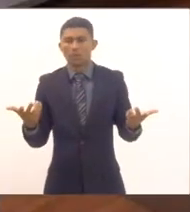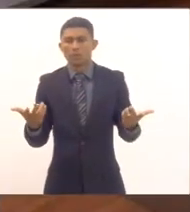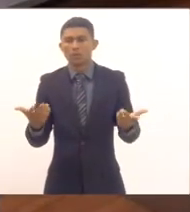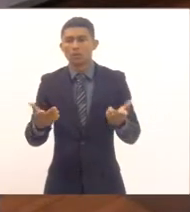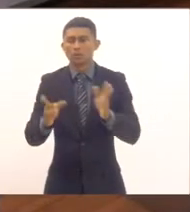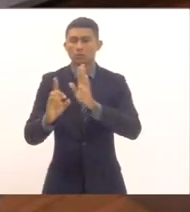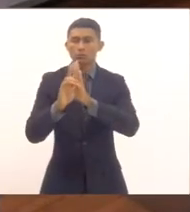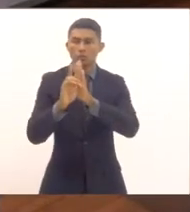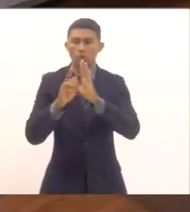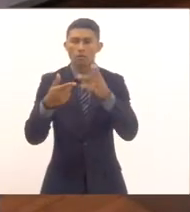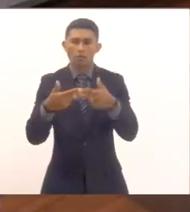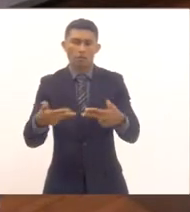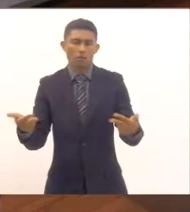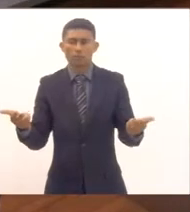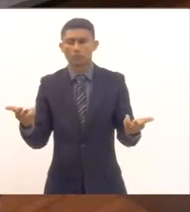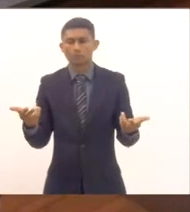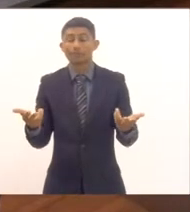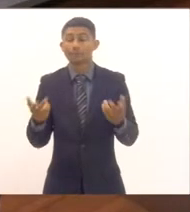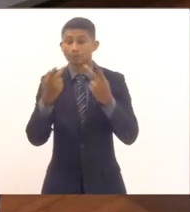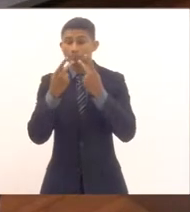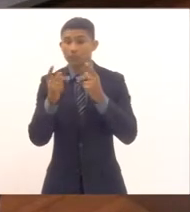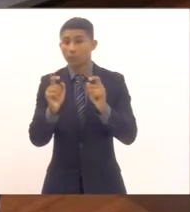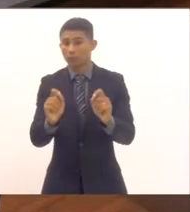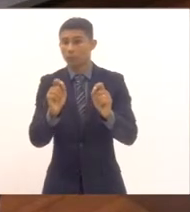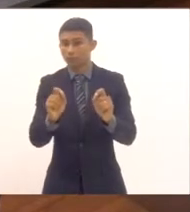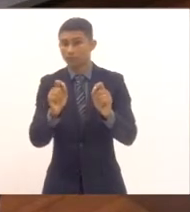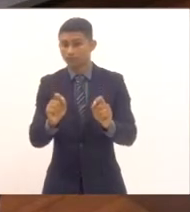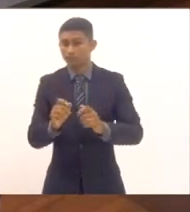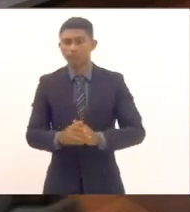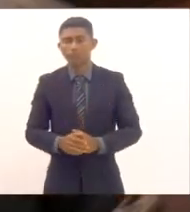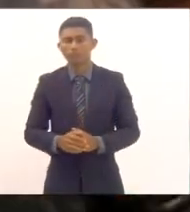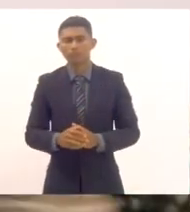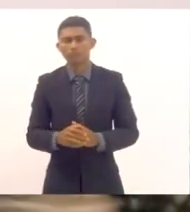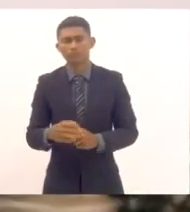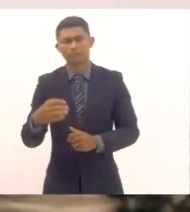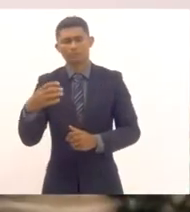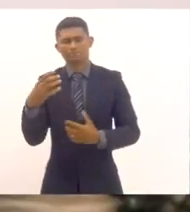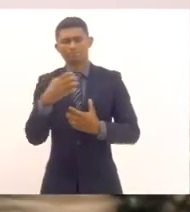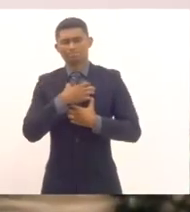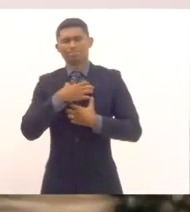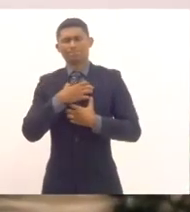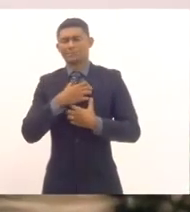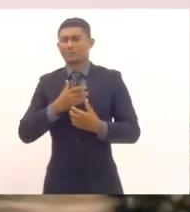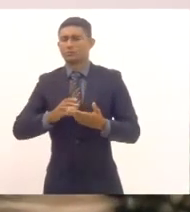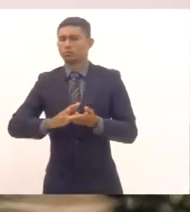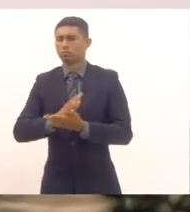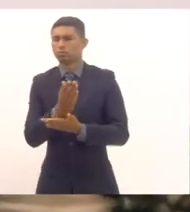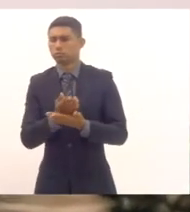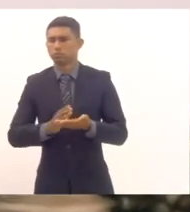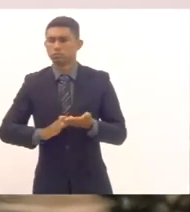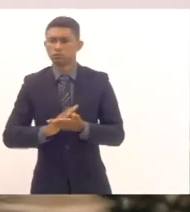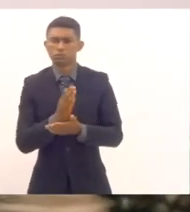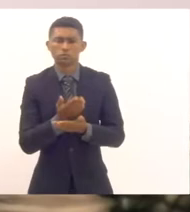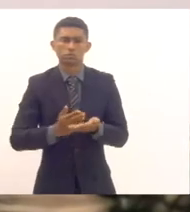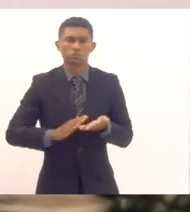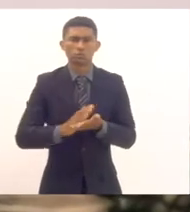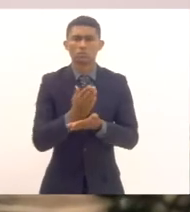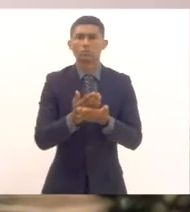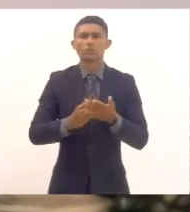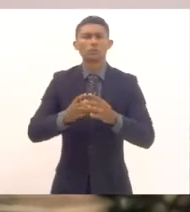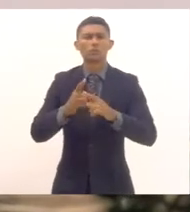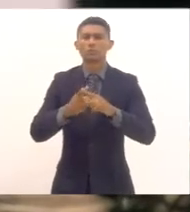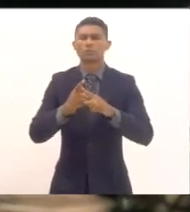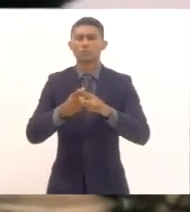e eu quero dizer é Comandante André Henrique que eu fiquei Muito desconfortável quando eu ouvi a